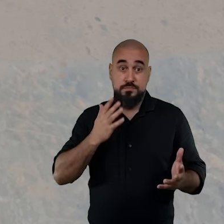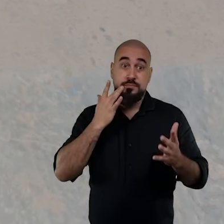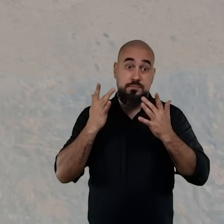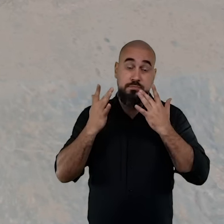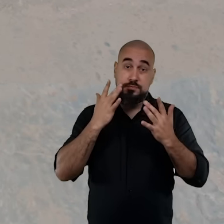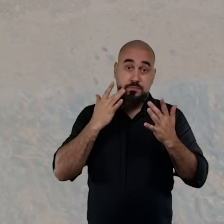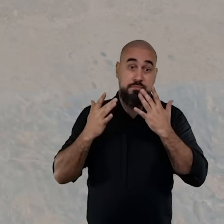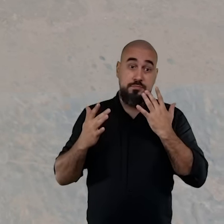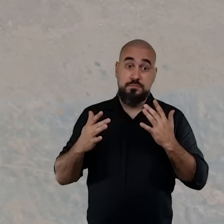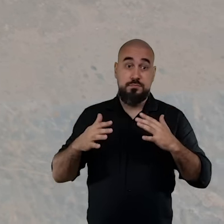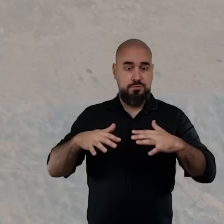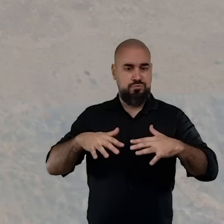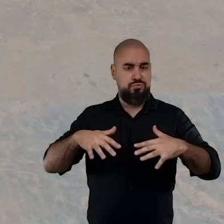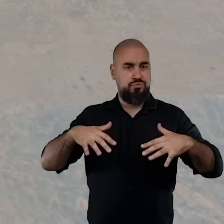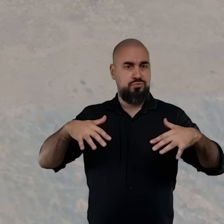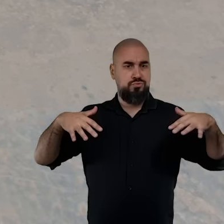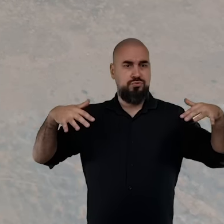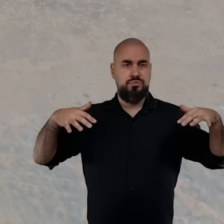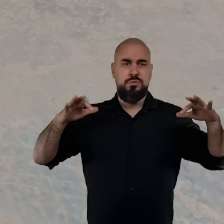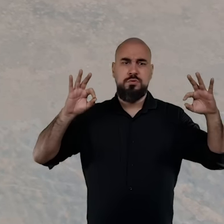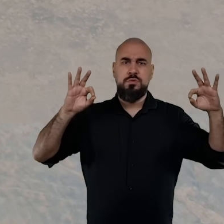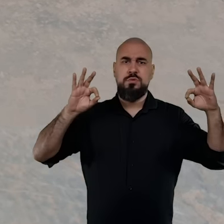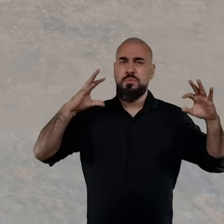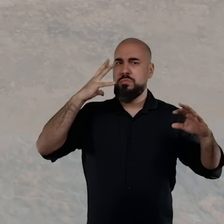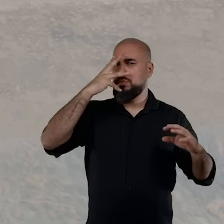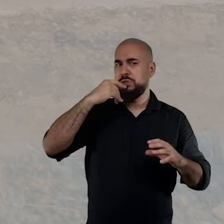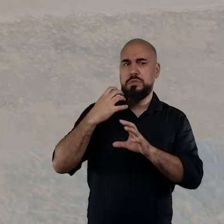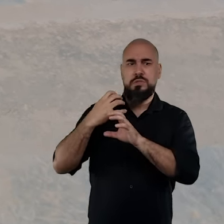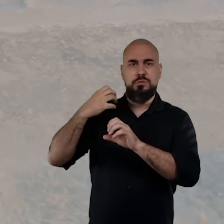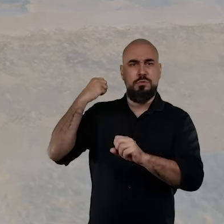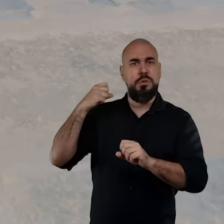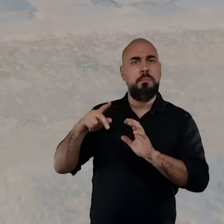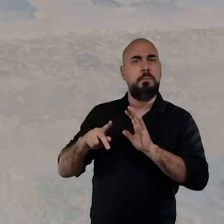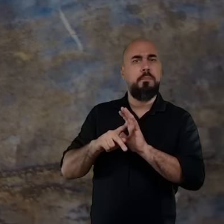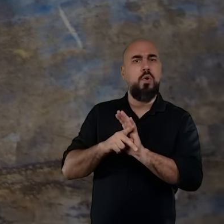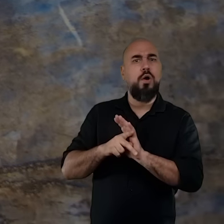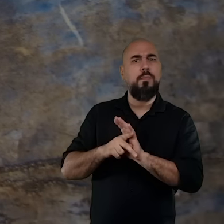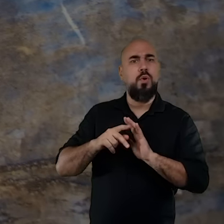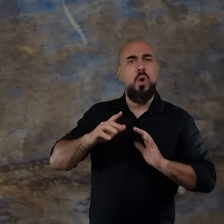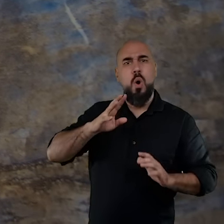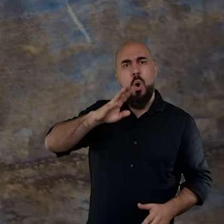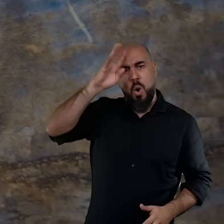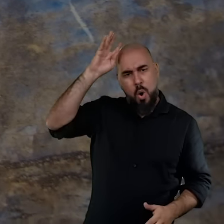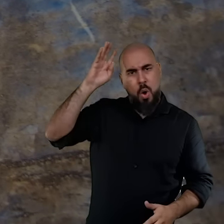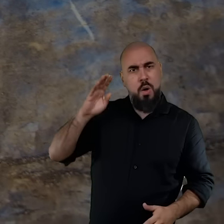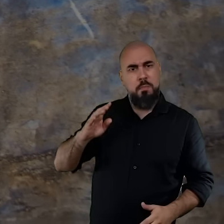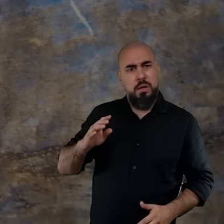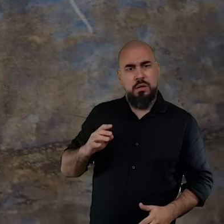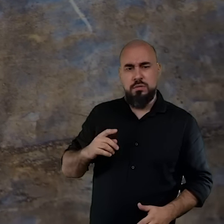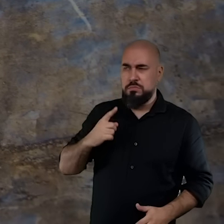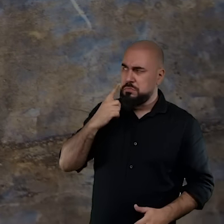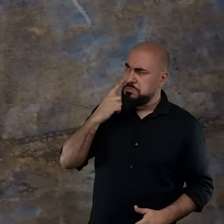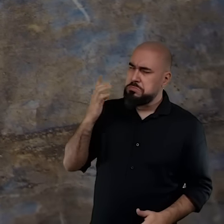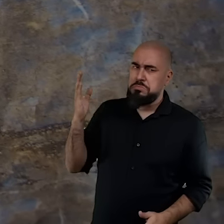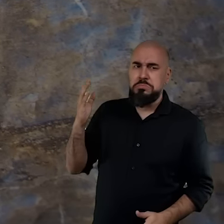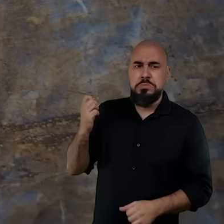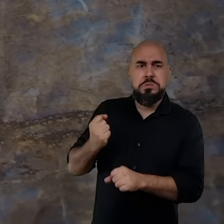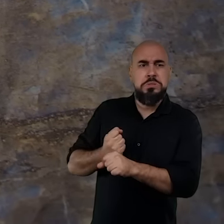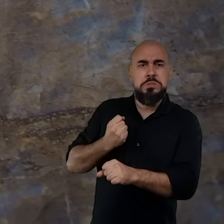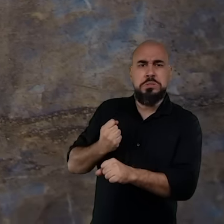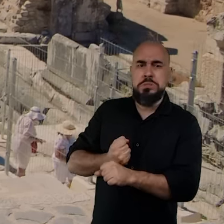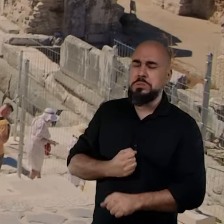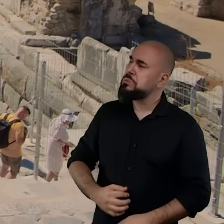Realmente, os teatros são um espetáculo da engenharia greco-romana da antiguidade. Eles eram